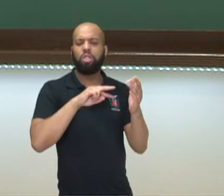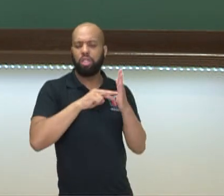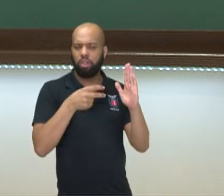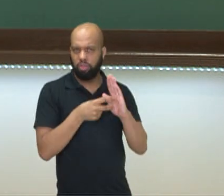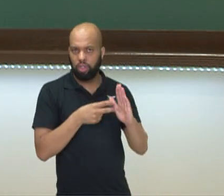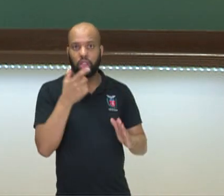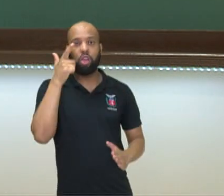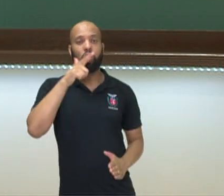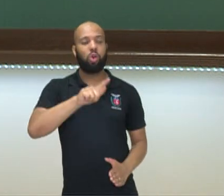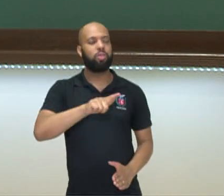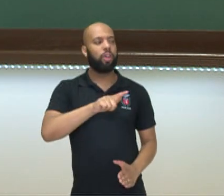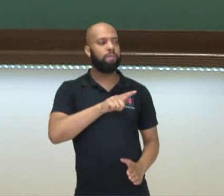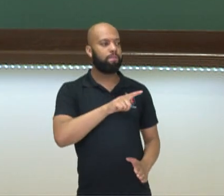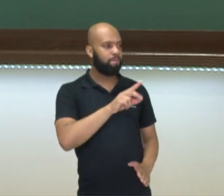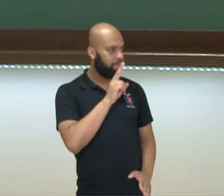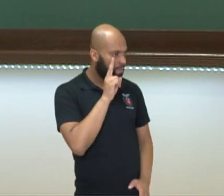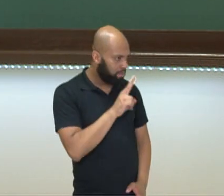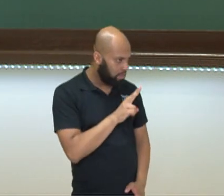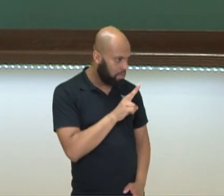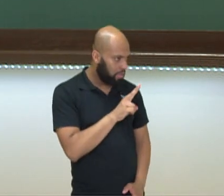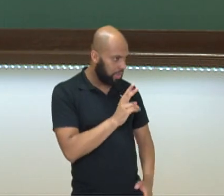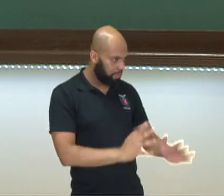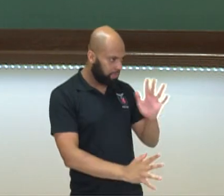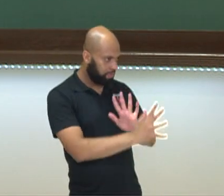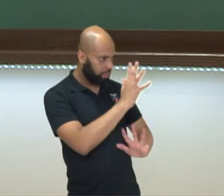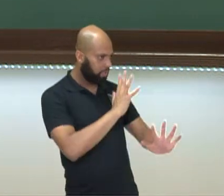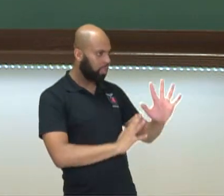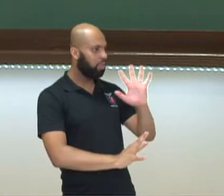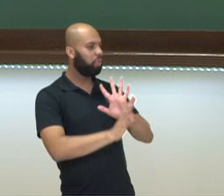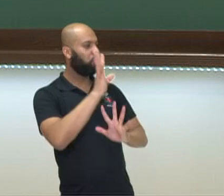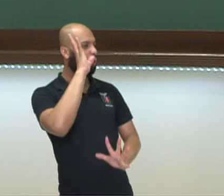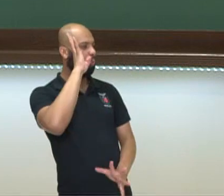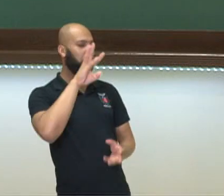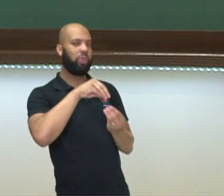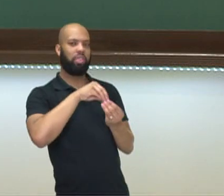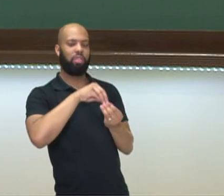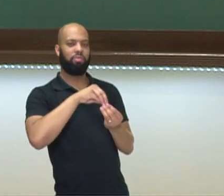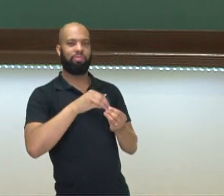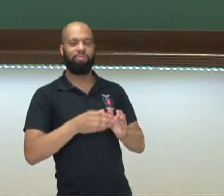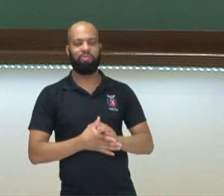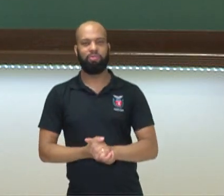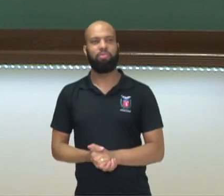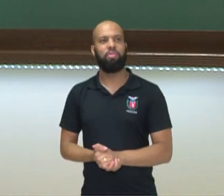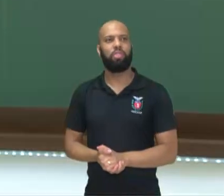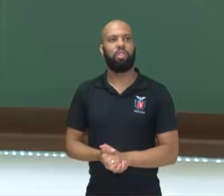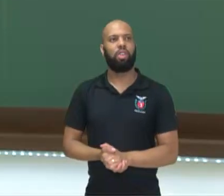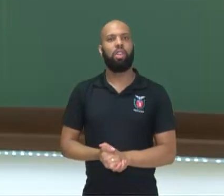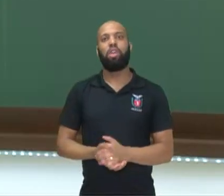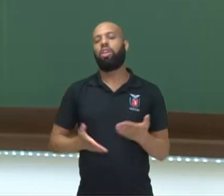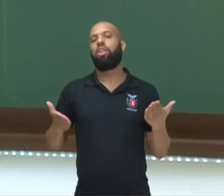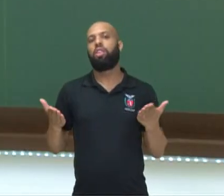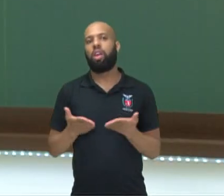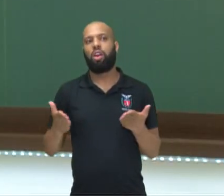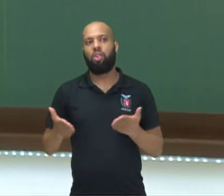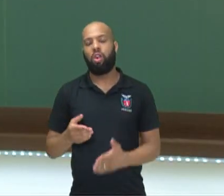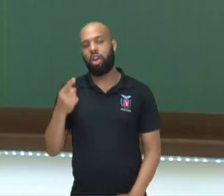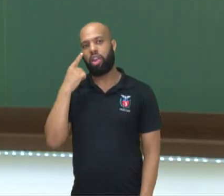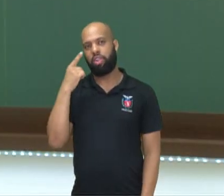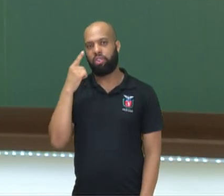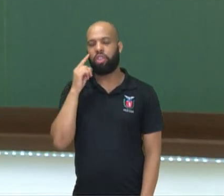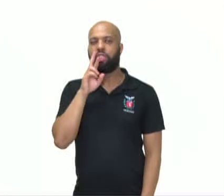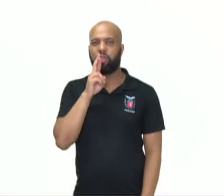conseguir compreender, escutar verdadeiramente o outro? Vamos aqui para uma sugestão de